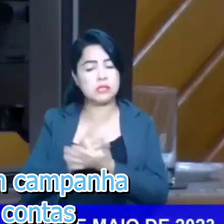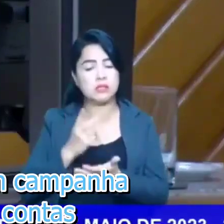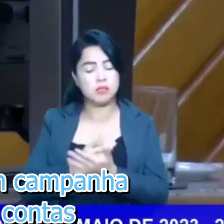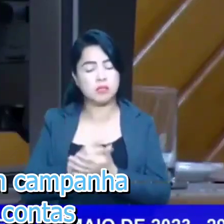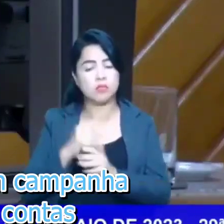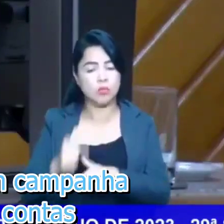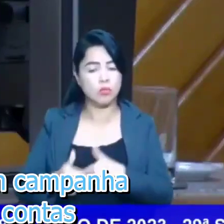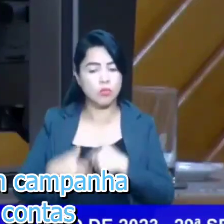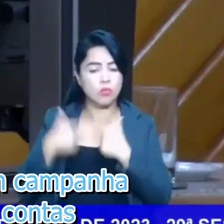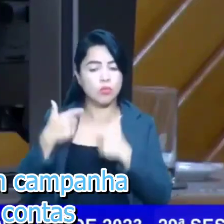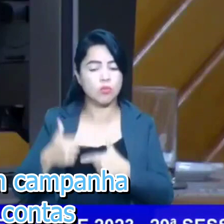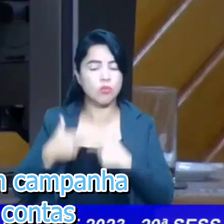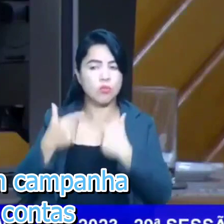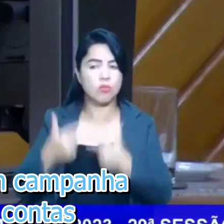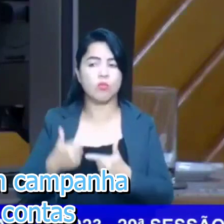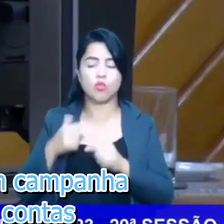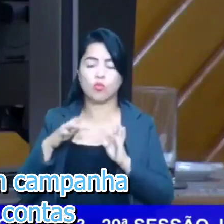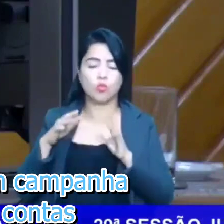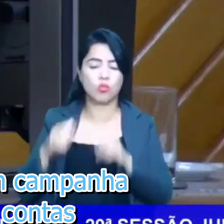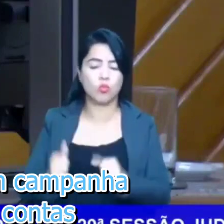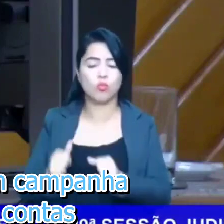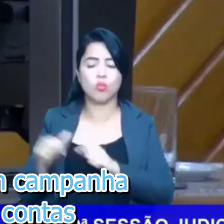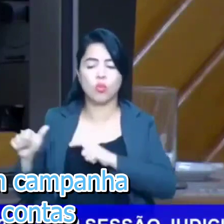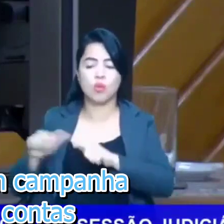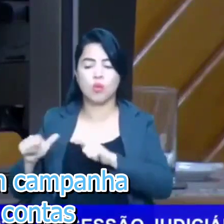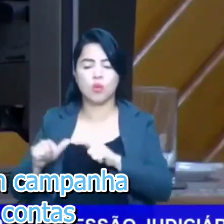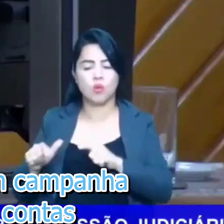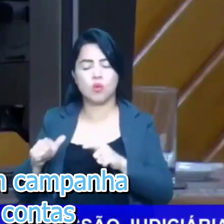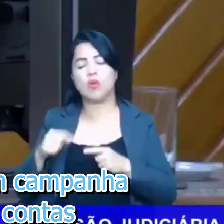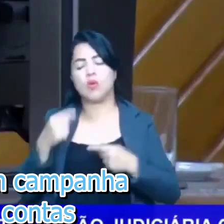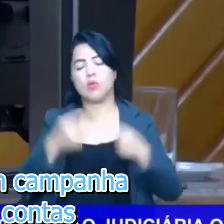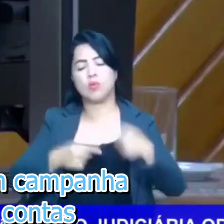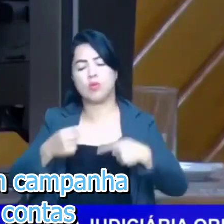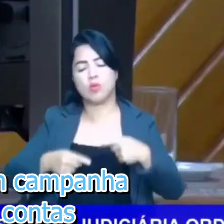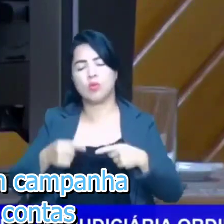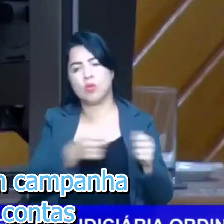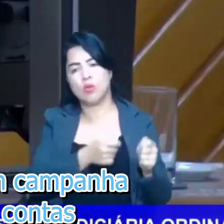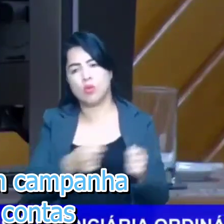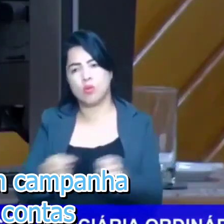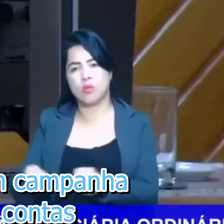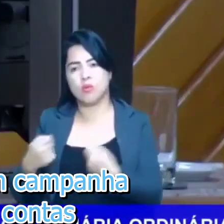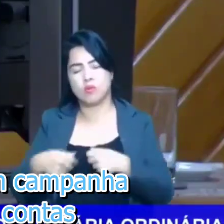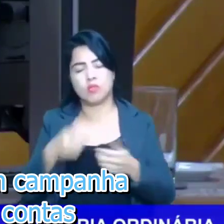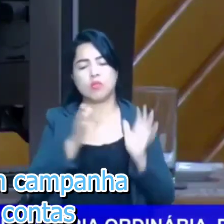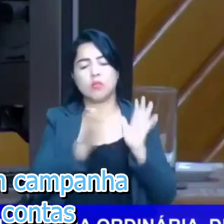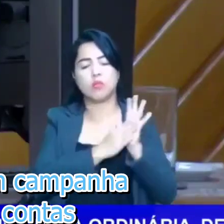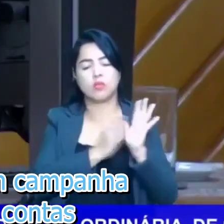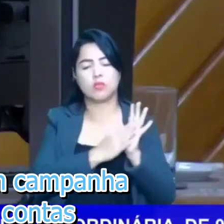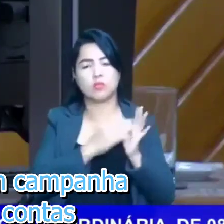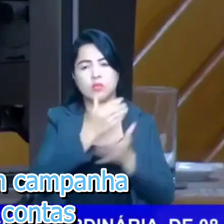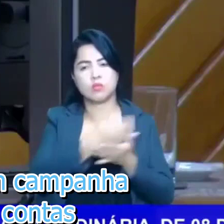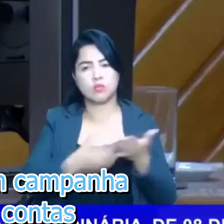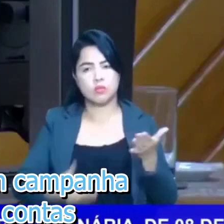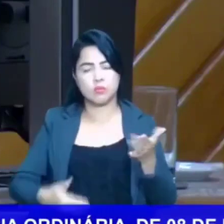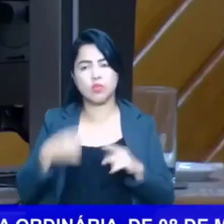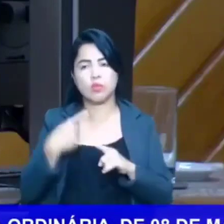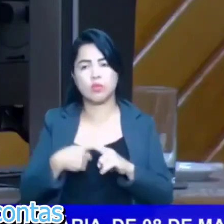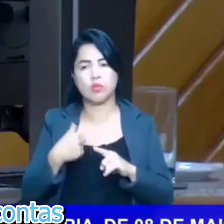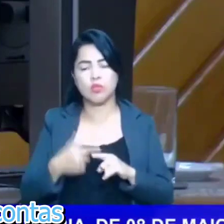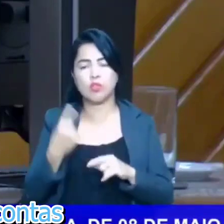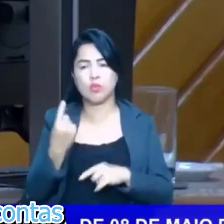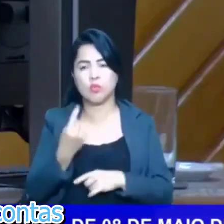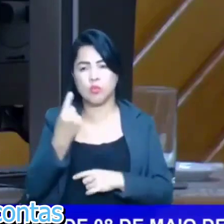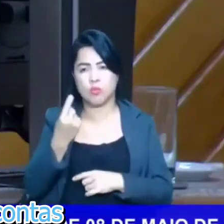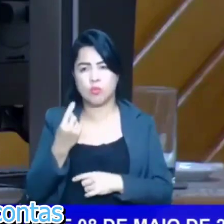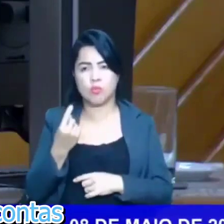defendendo que todo e qualquer serviço prestado em campanha deve ser efetivamente demonstrado na prestação de contas, porque é o único